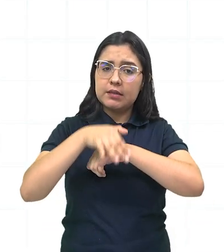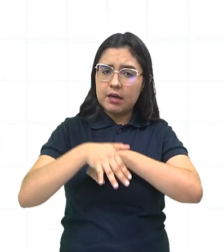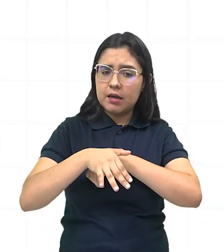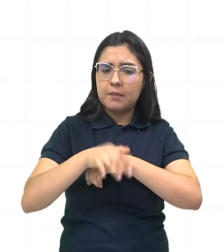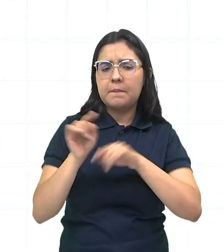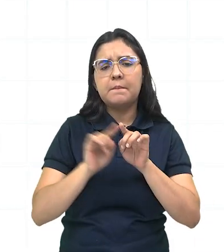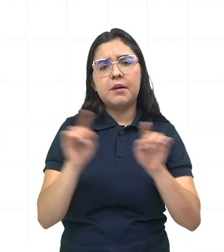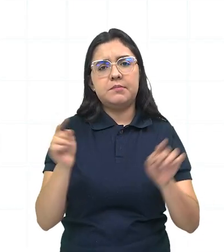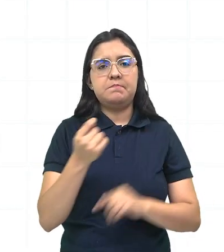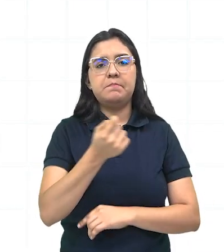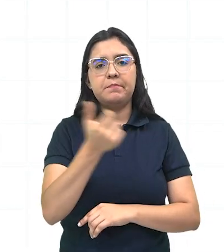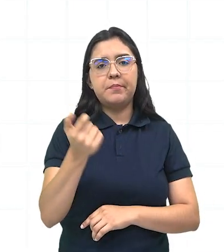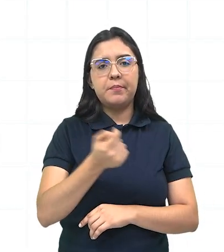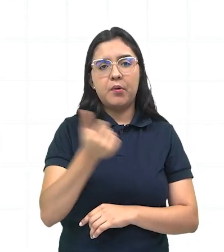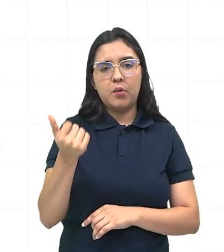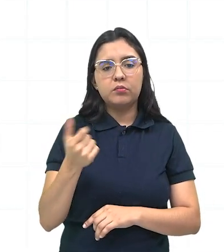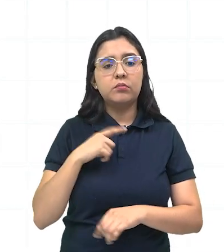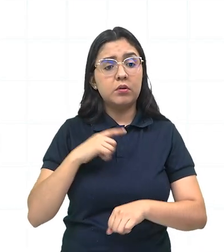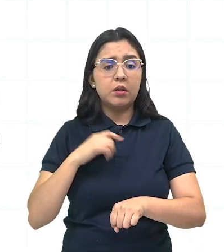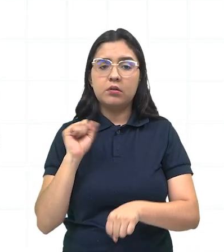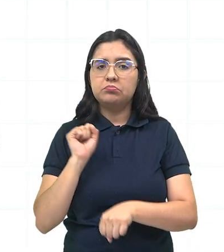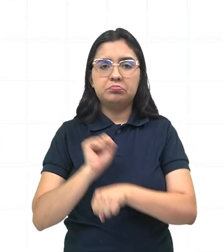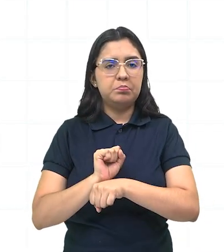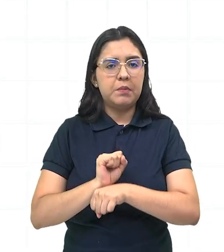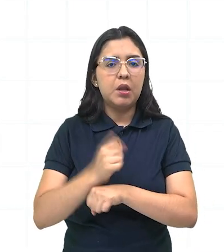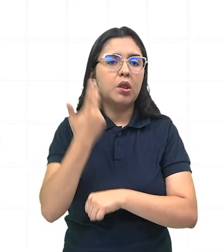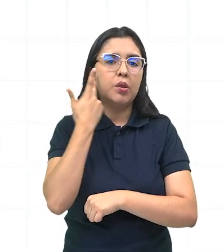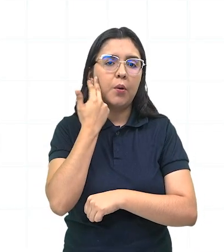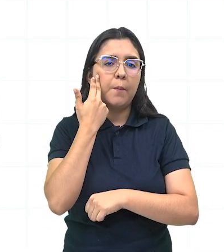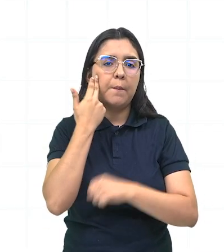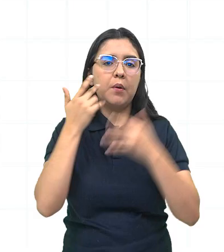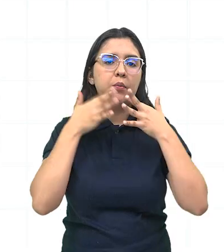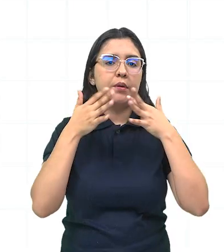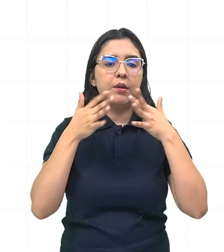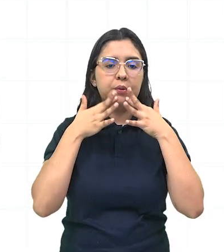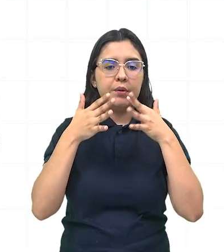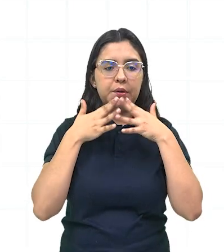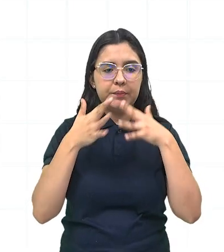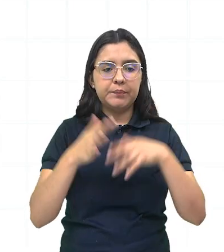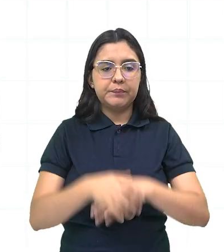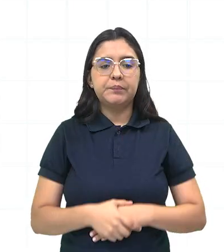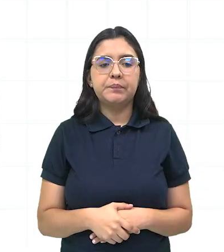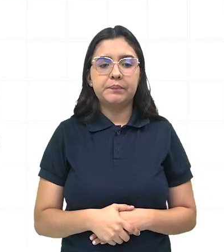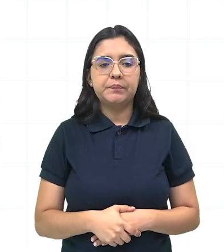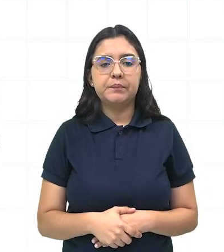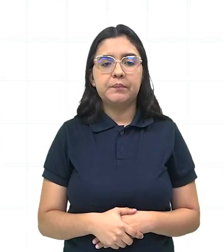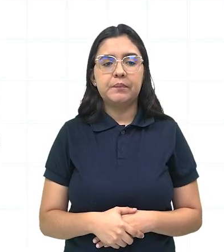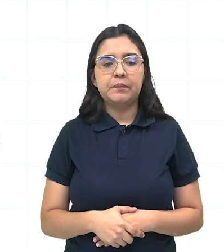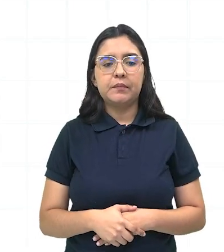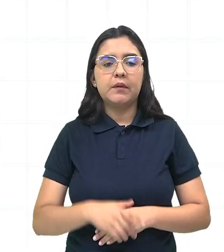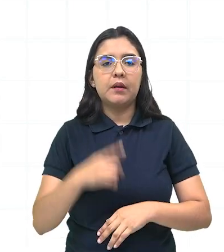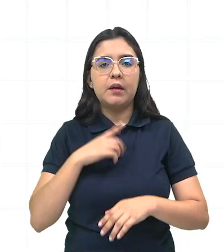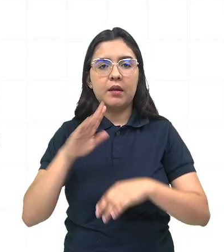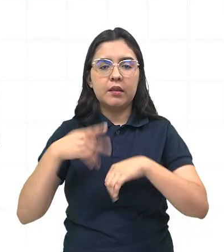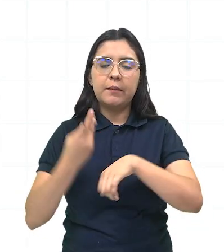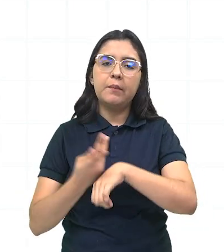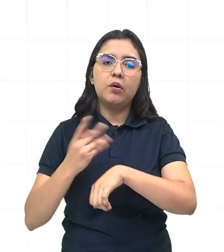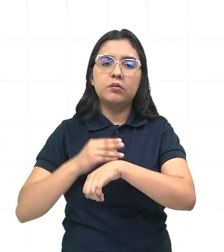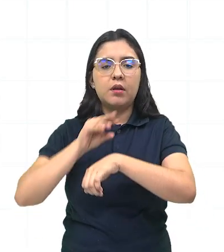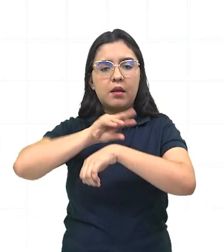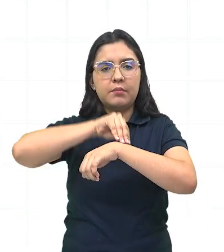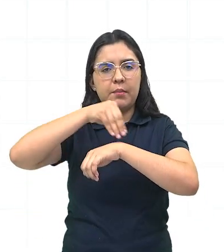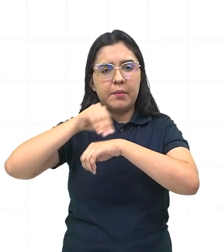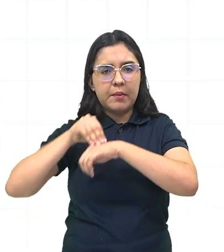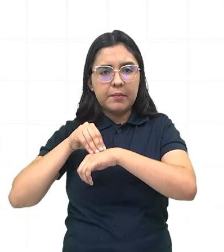é coisa assim que o próprio sangue ele fecha ali, né? Ele coagula e fecha. Fica a feridinha lá, depois de